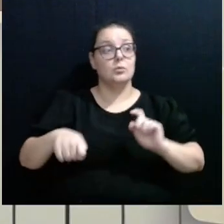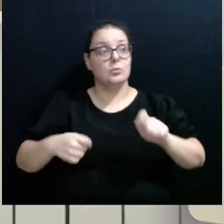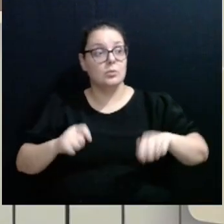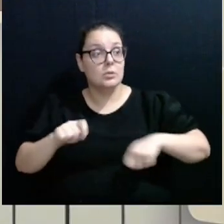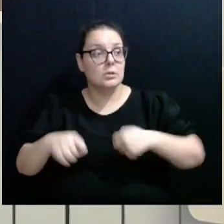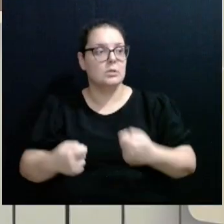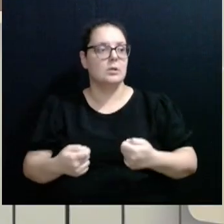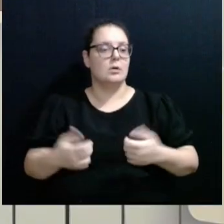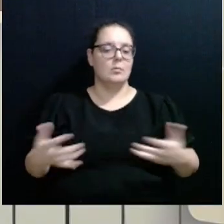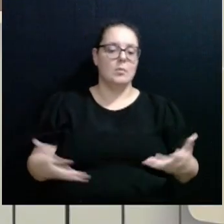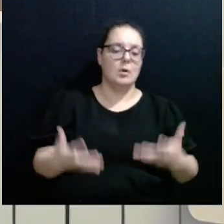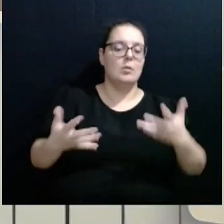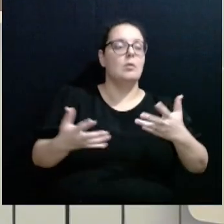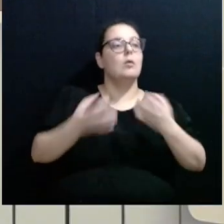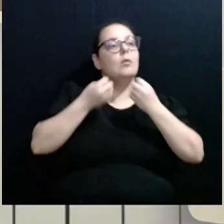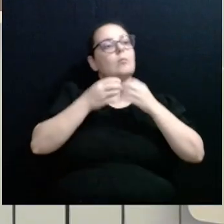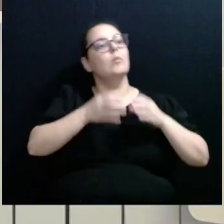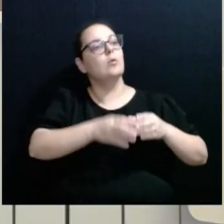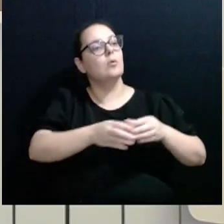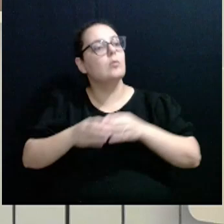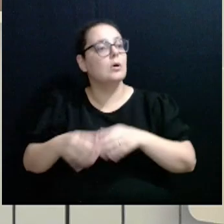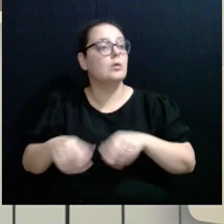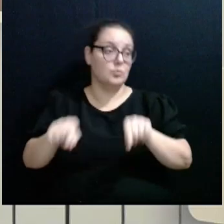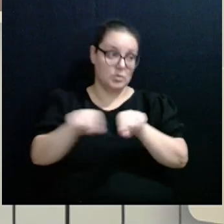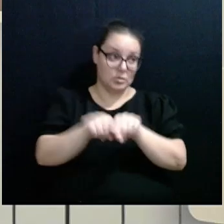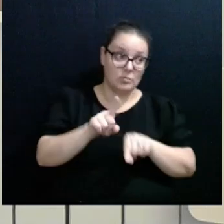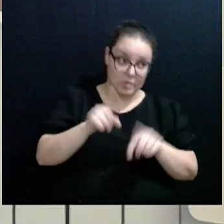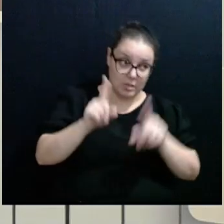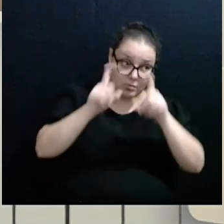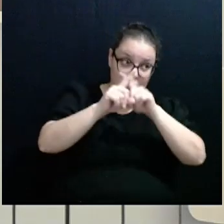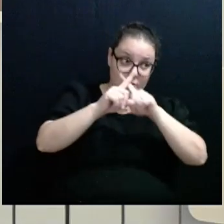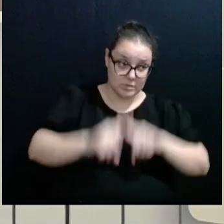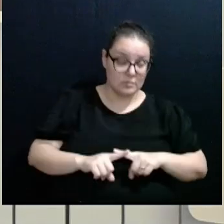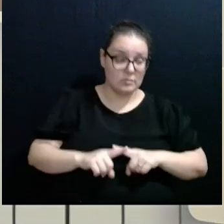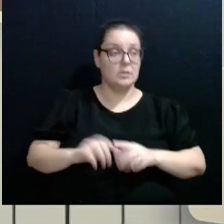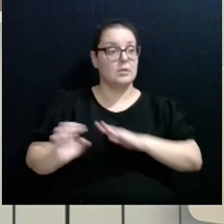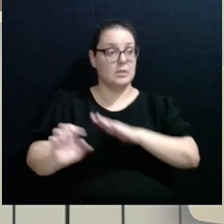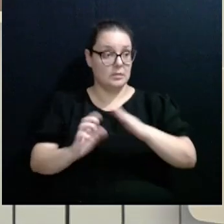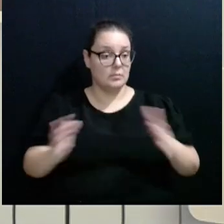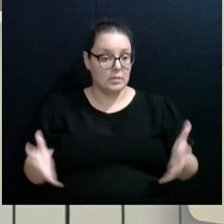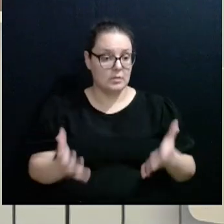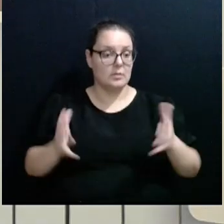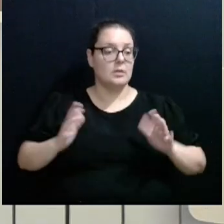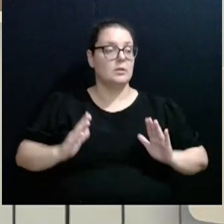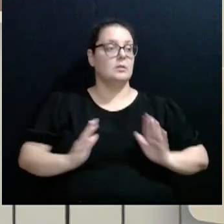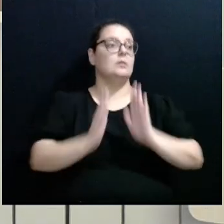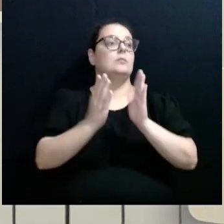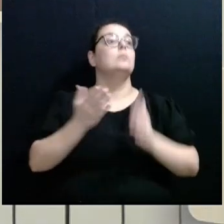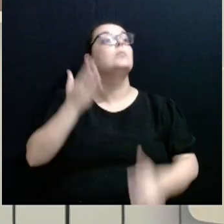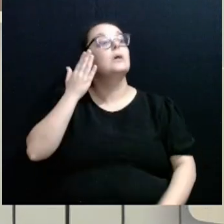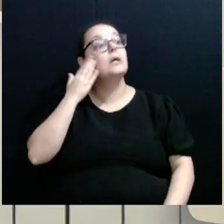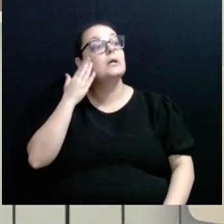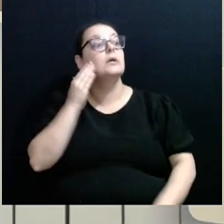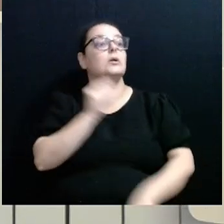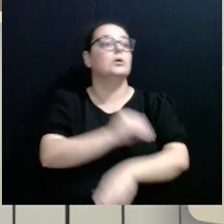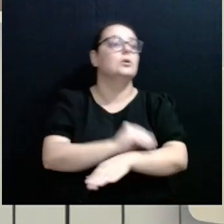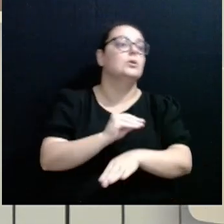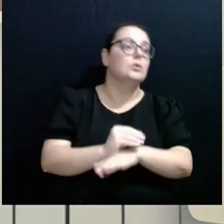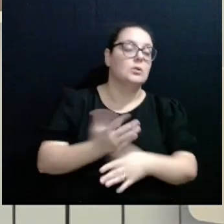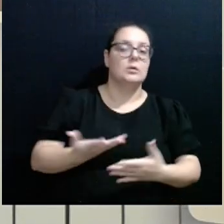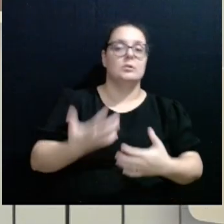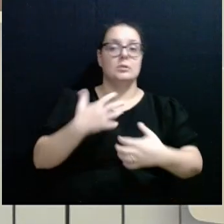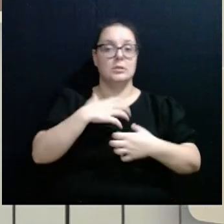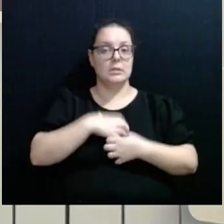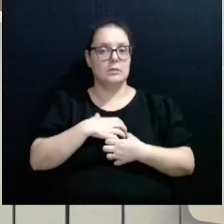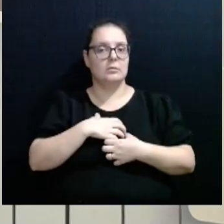bom convívio, também é um desafio que as empresas têm pela frente, para entender que cuidar do estado emocional desses